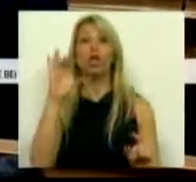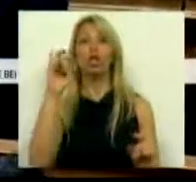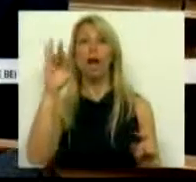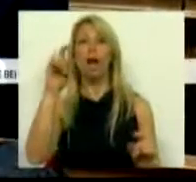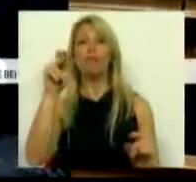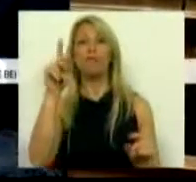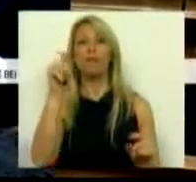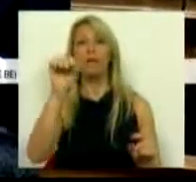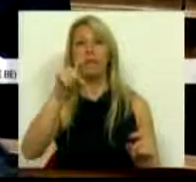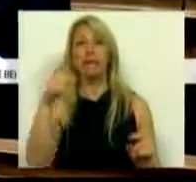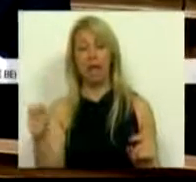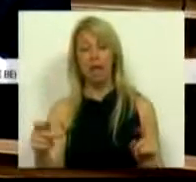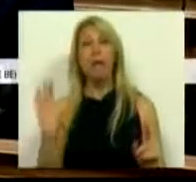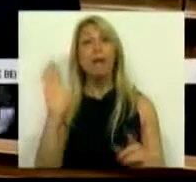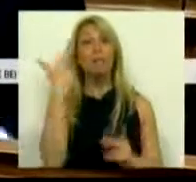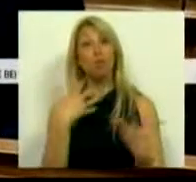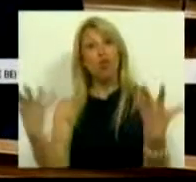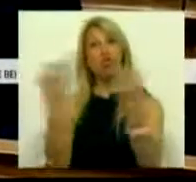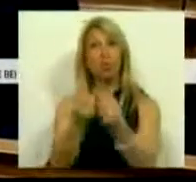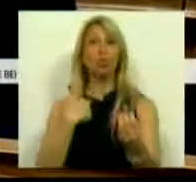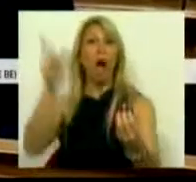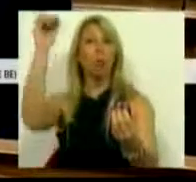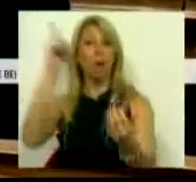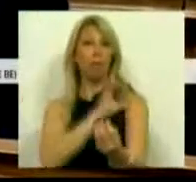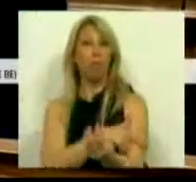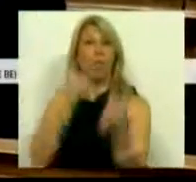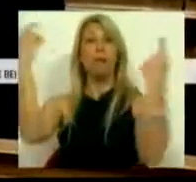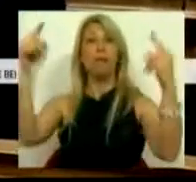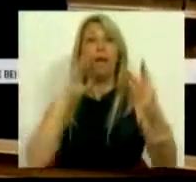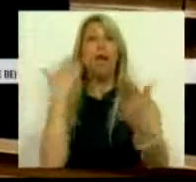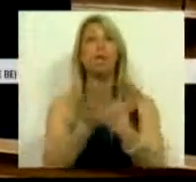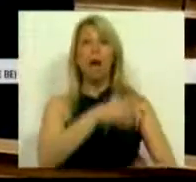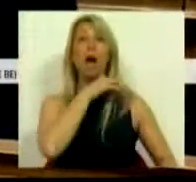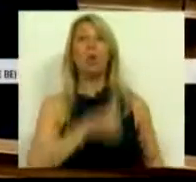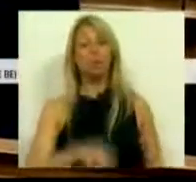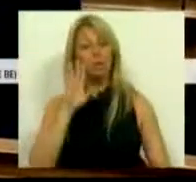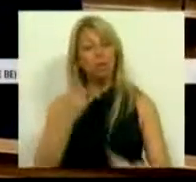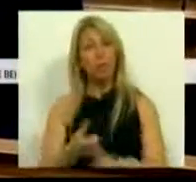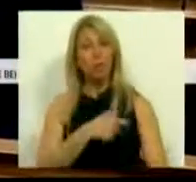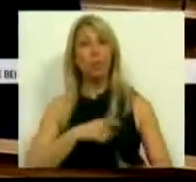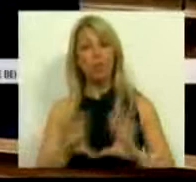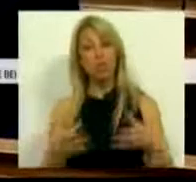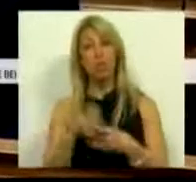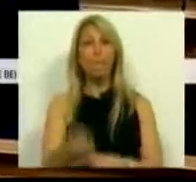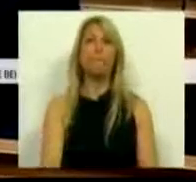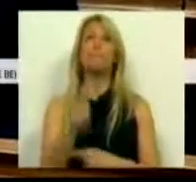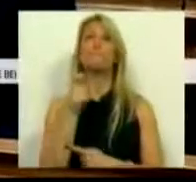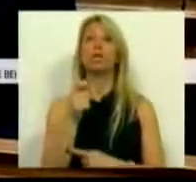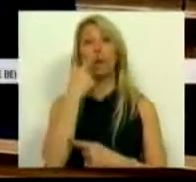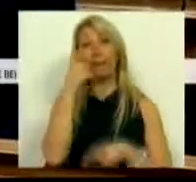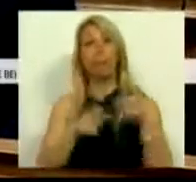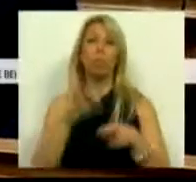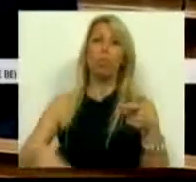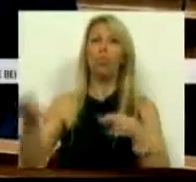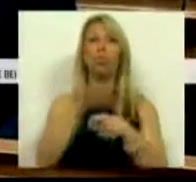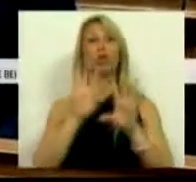Chávega, nomeadamente junto das autoridades competentes, para o licenciamento e fiscalização da comunidade pescatória e da população em